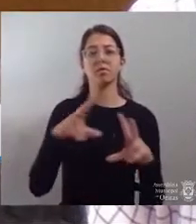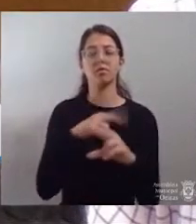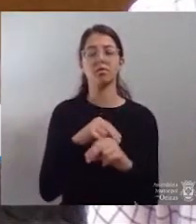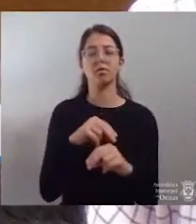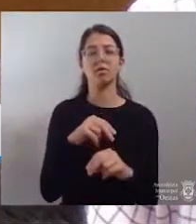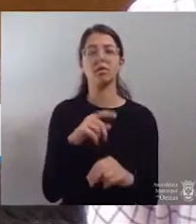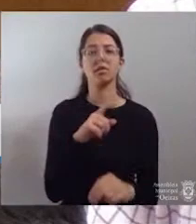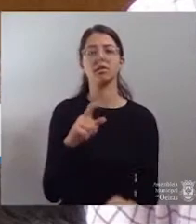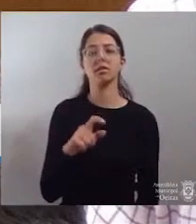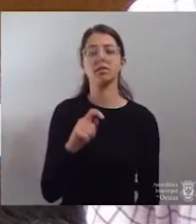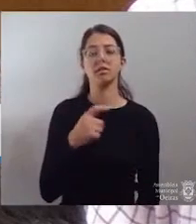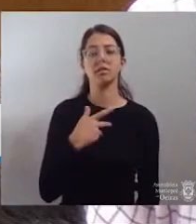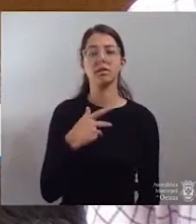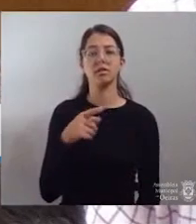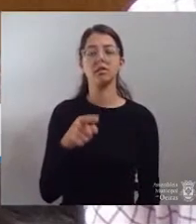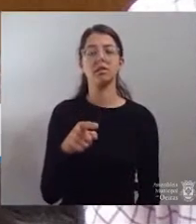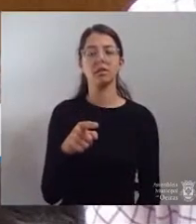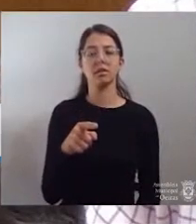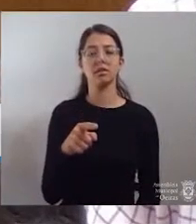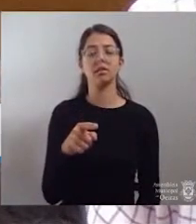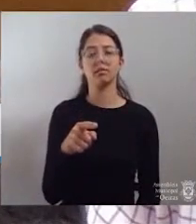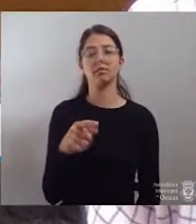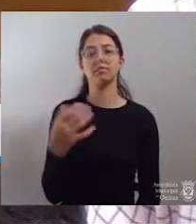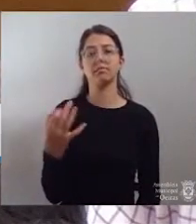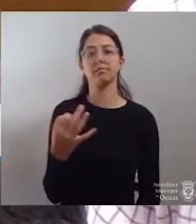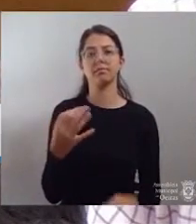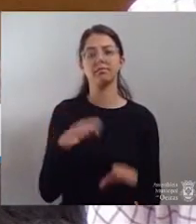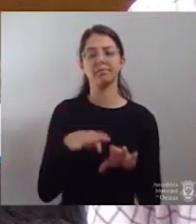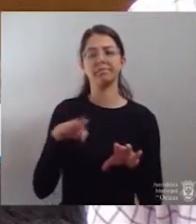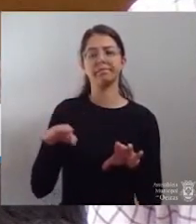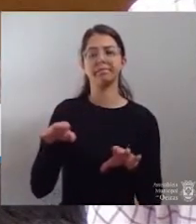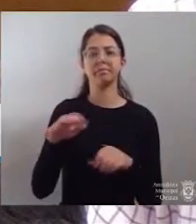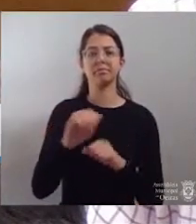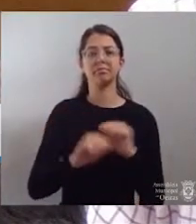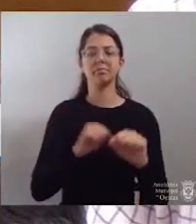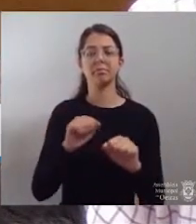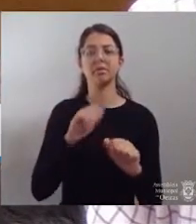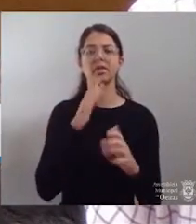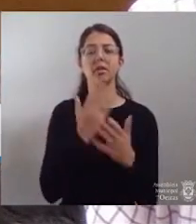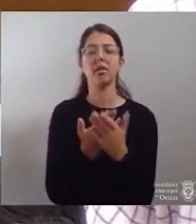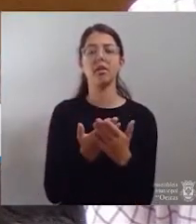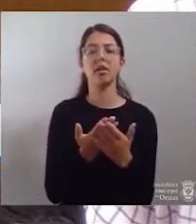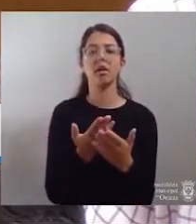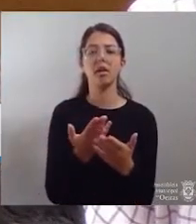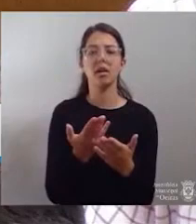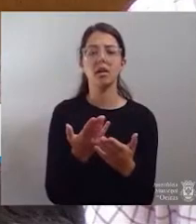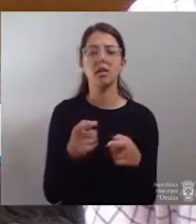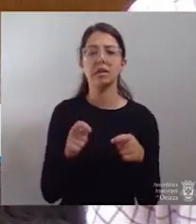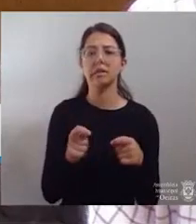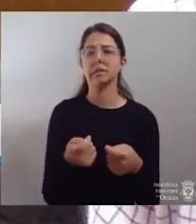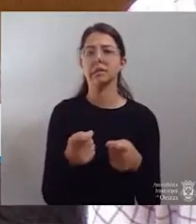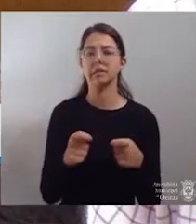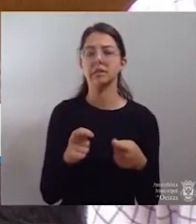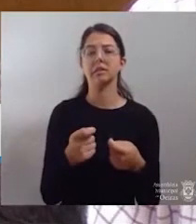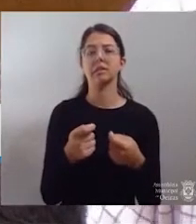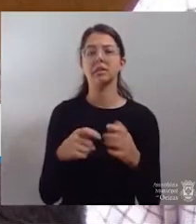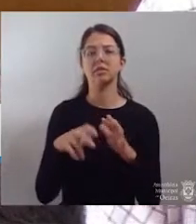em detrimento do crescimento em Mancha, favorecendo a pressão sobre os arruamentos vizinhos e